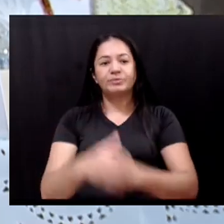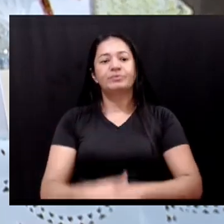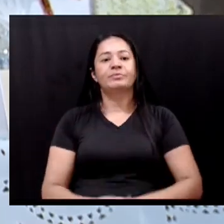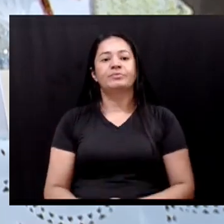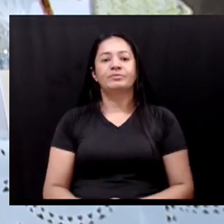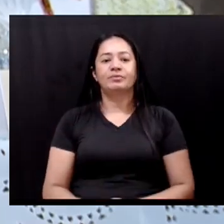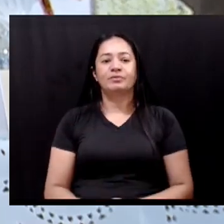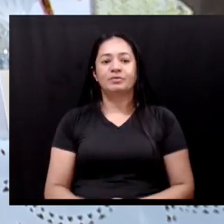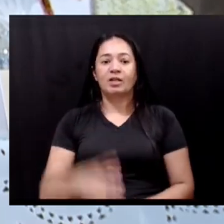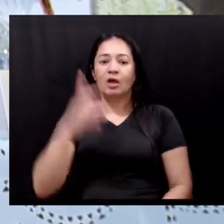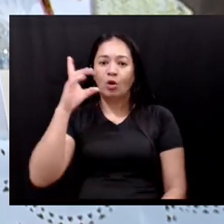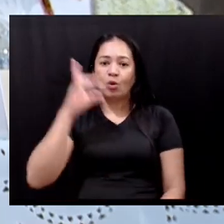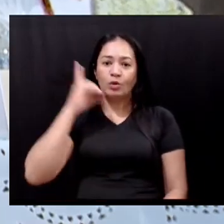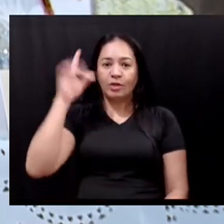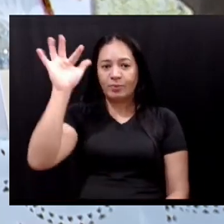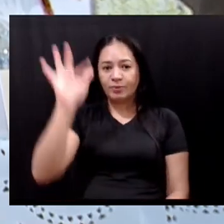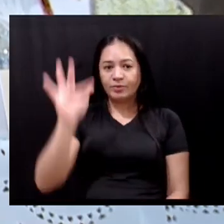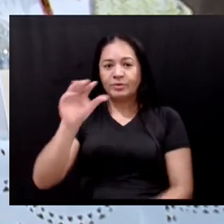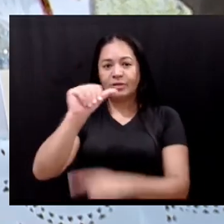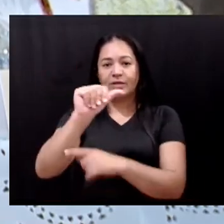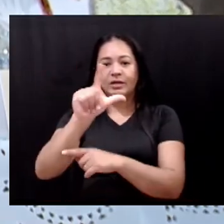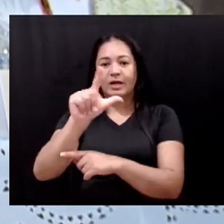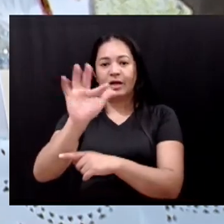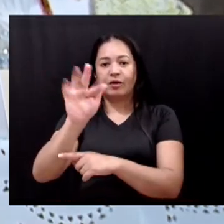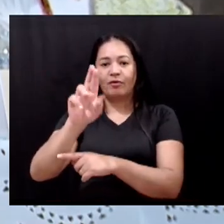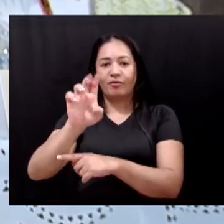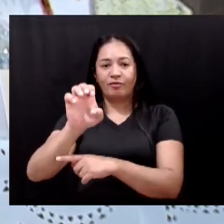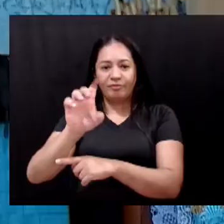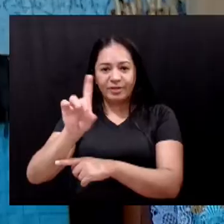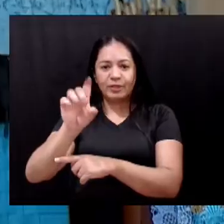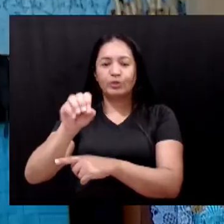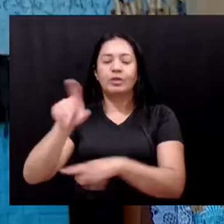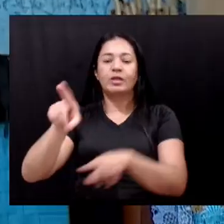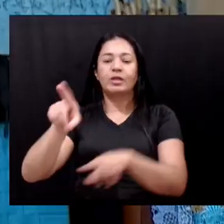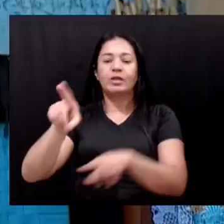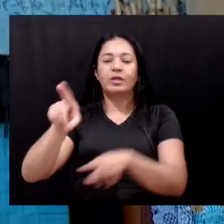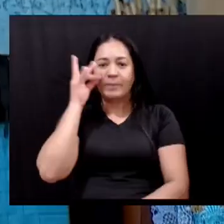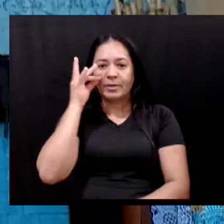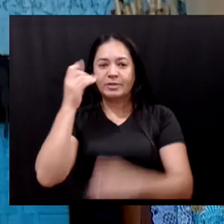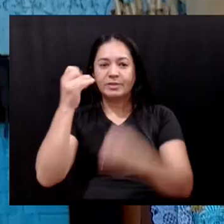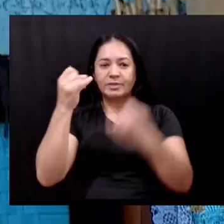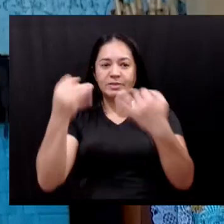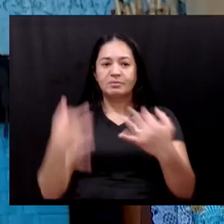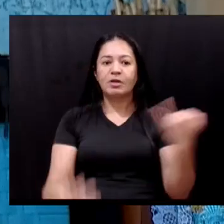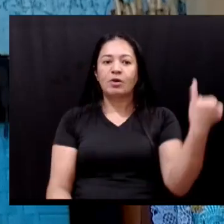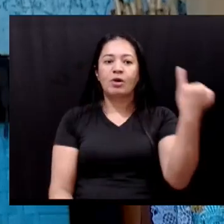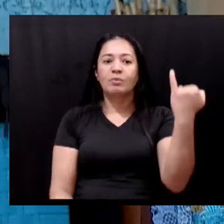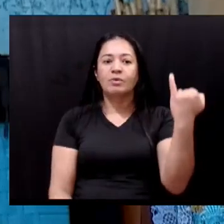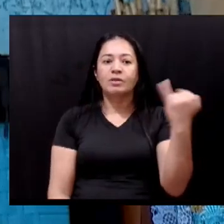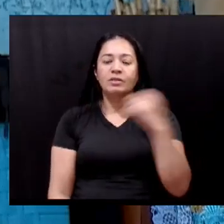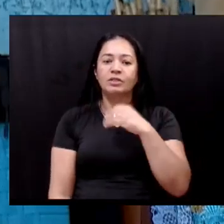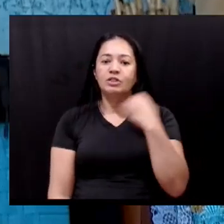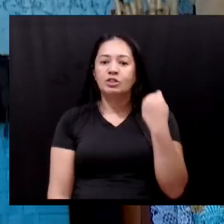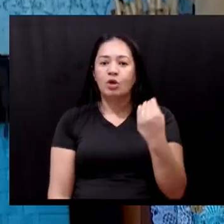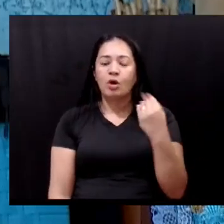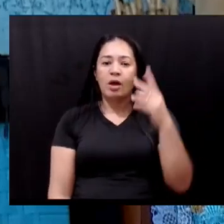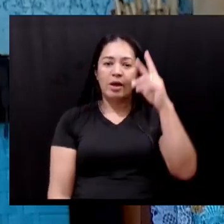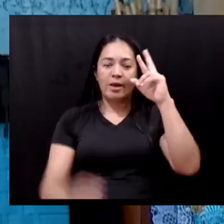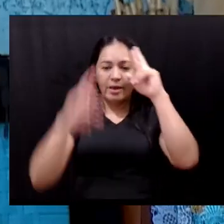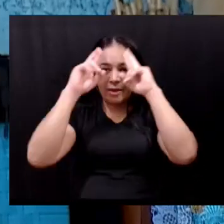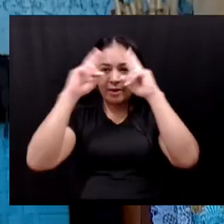federal Alfredinho também esteve presente e salientou a importância de se respeitar as religiões de